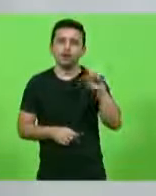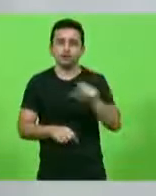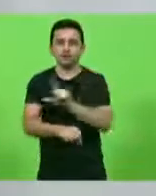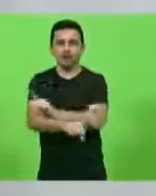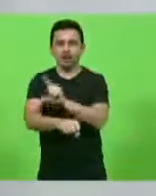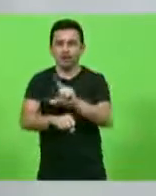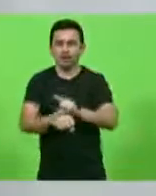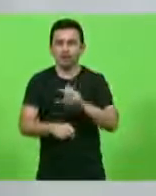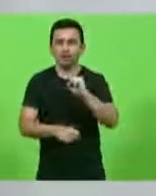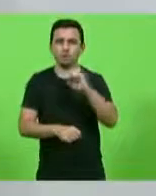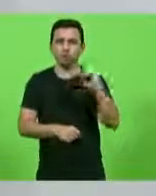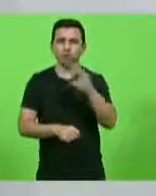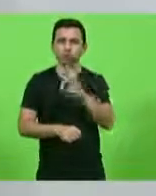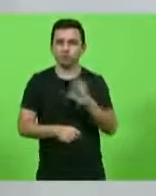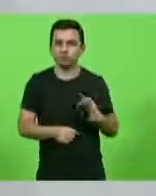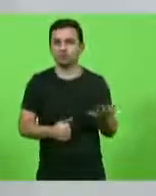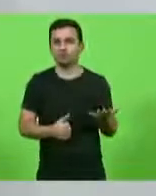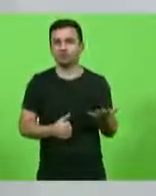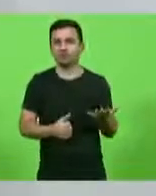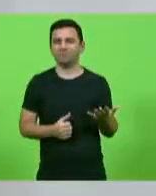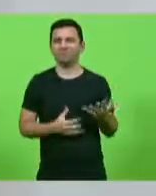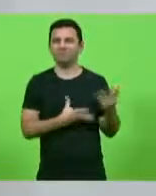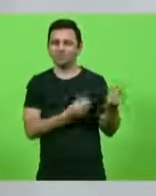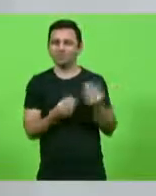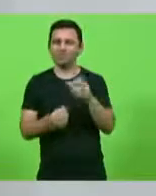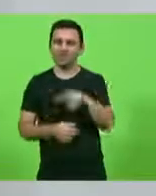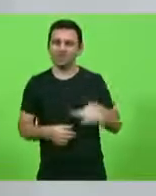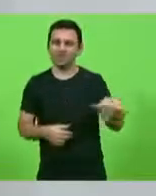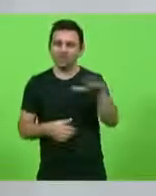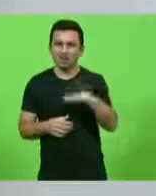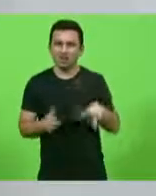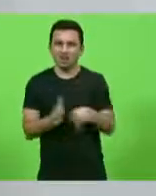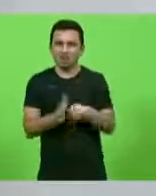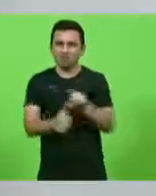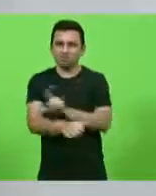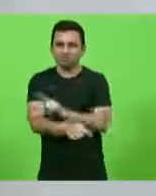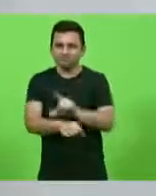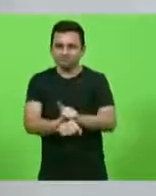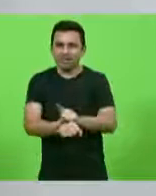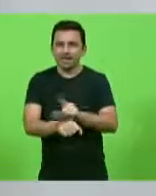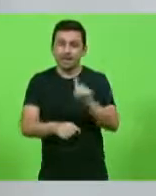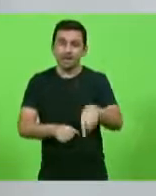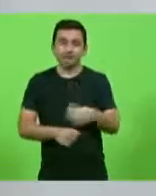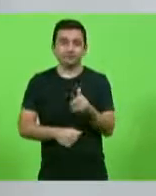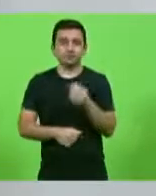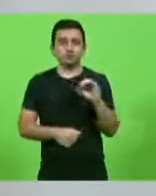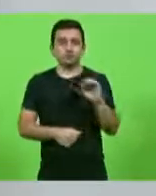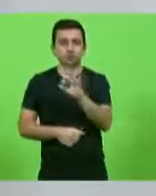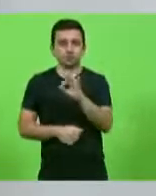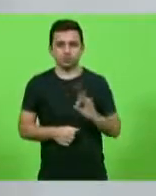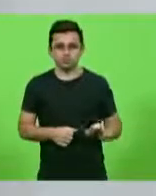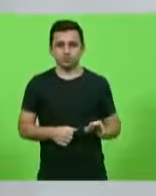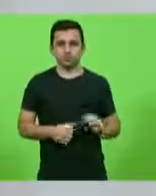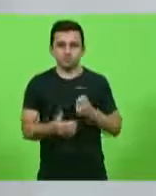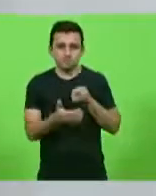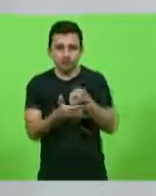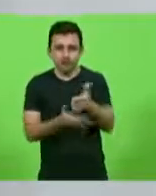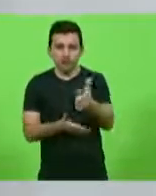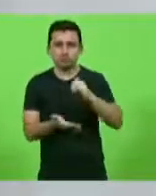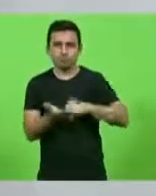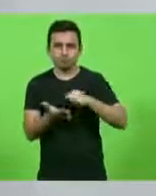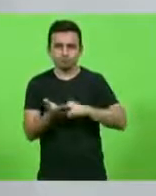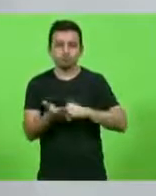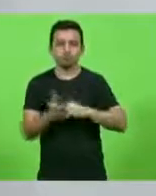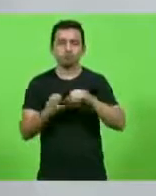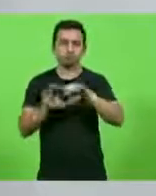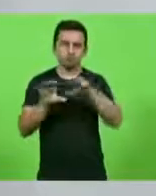é 80%, em algumas regiões mais carentes de Lages, é 60% a tarifa do esgoto relacionada